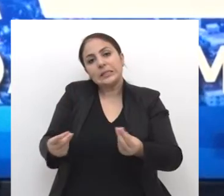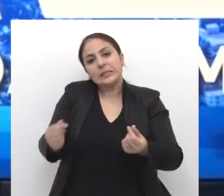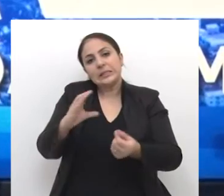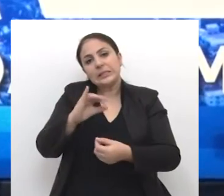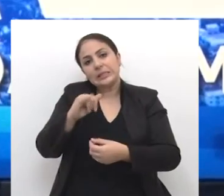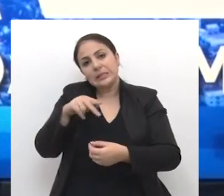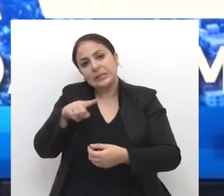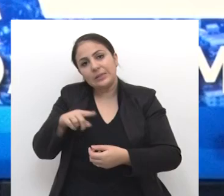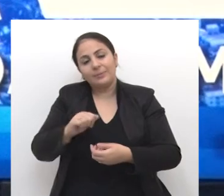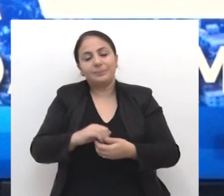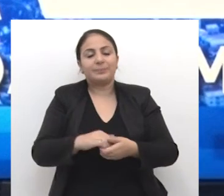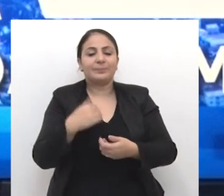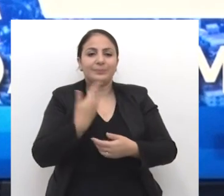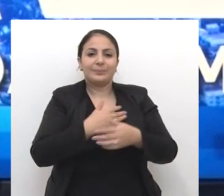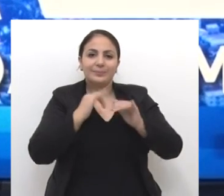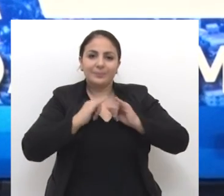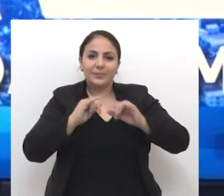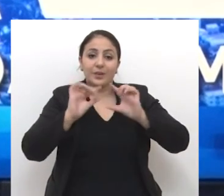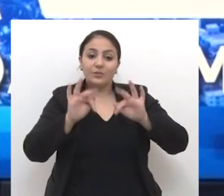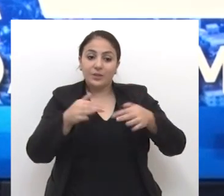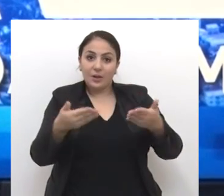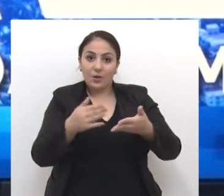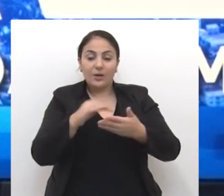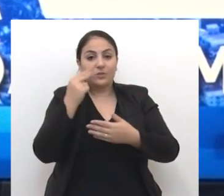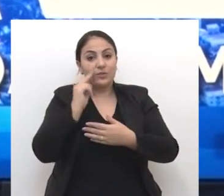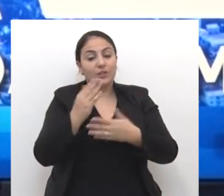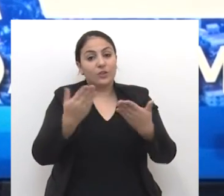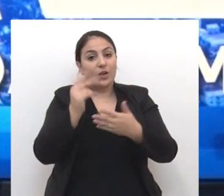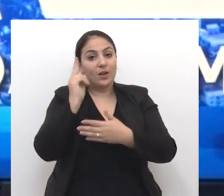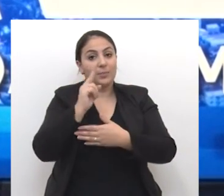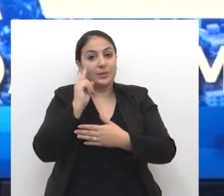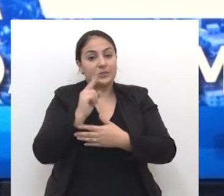E o nosso telejornal termina aqui. Fique